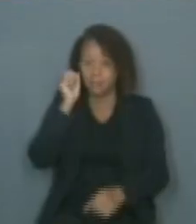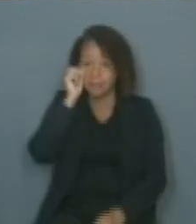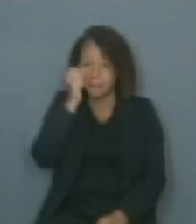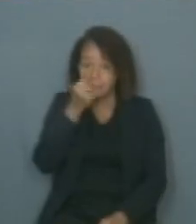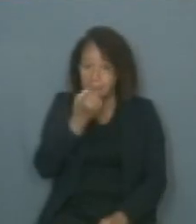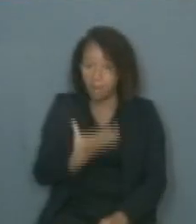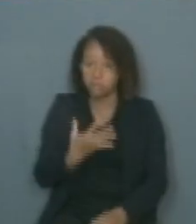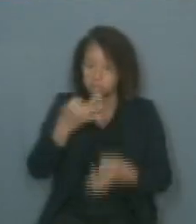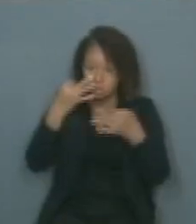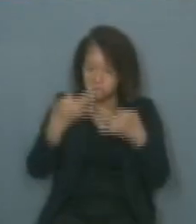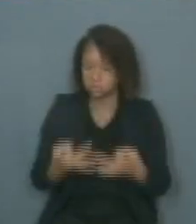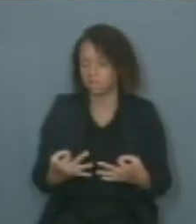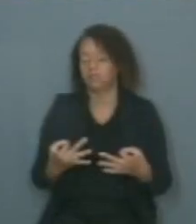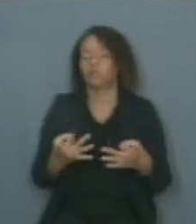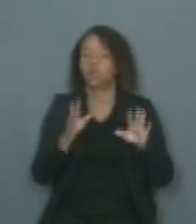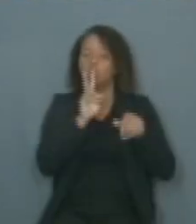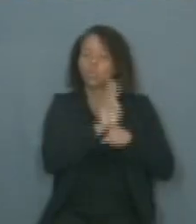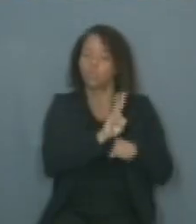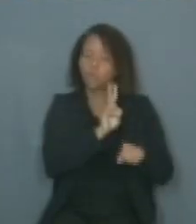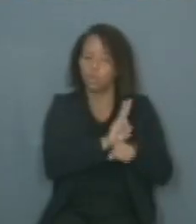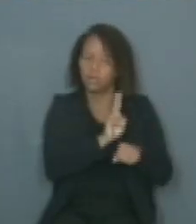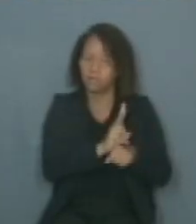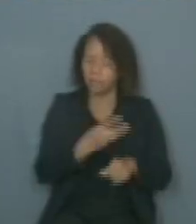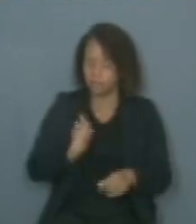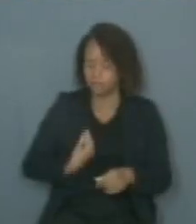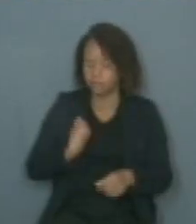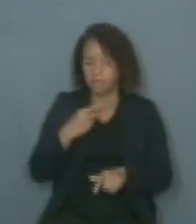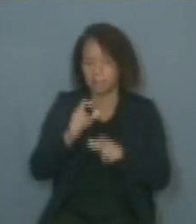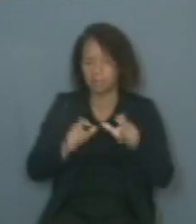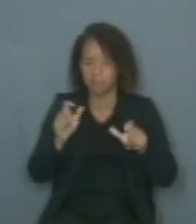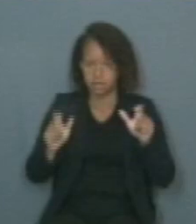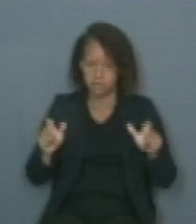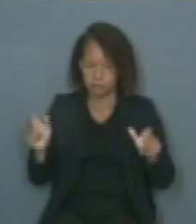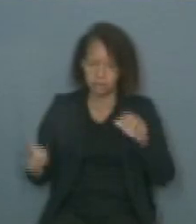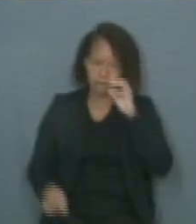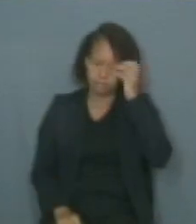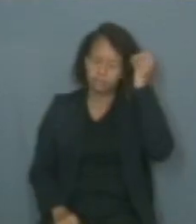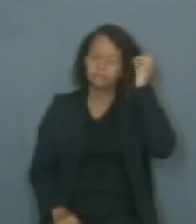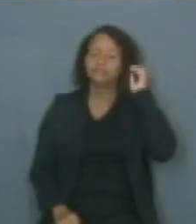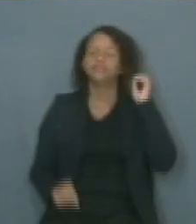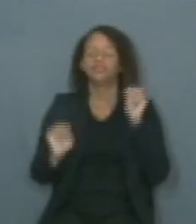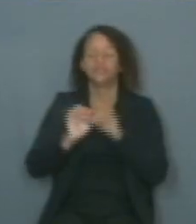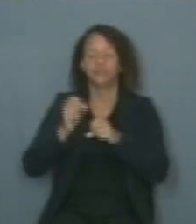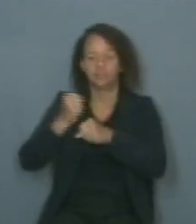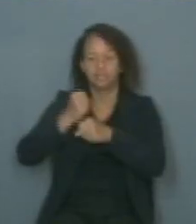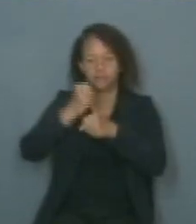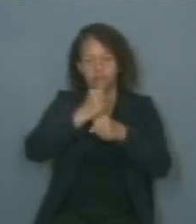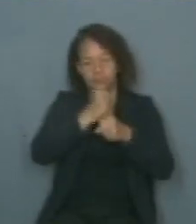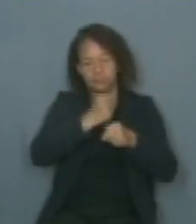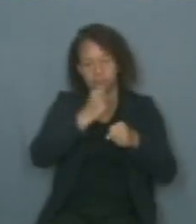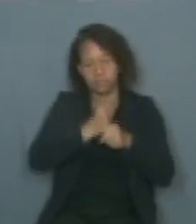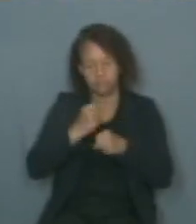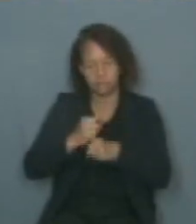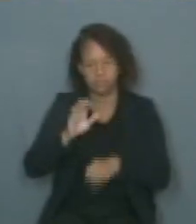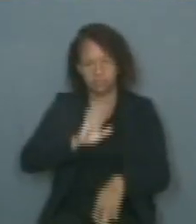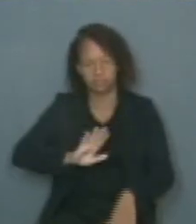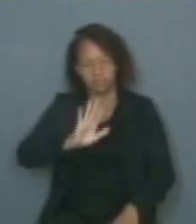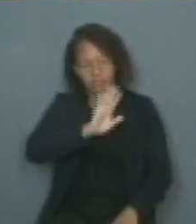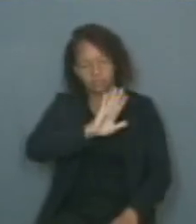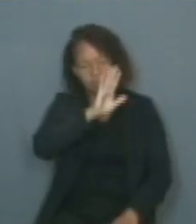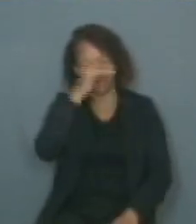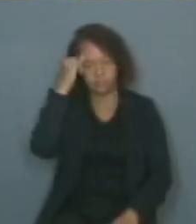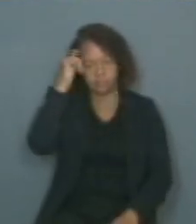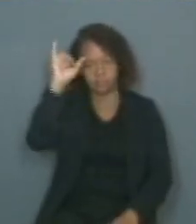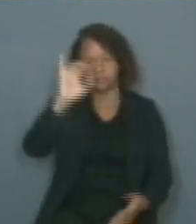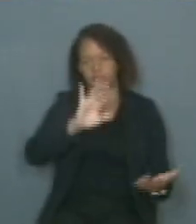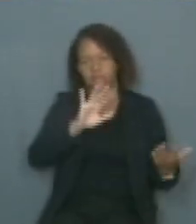e o adequado é cuidar da vida das pessoas. É fazer obras de contenção para evitar